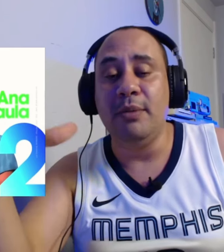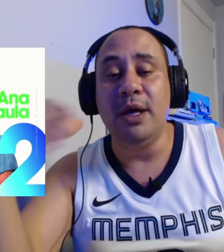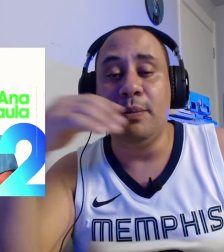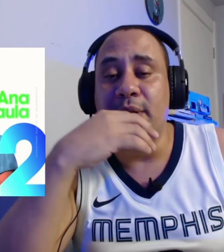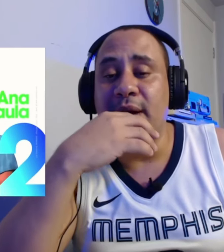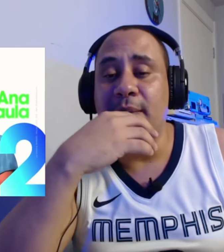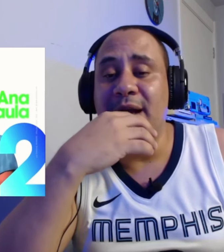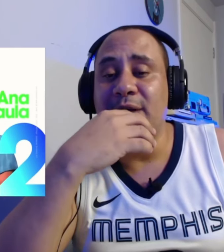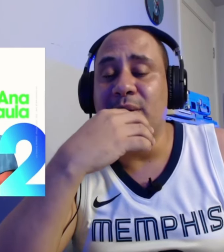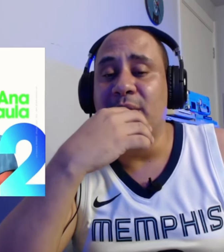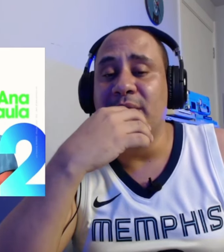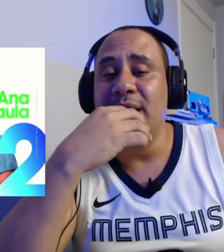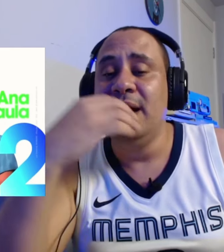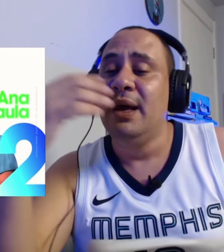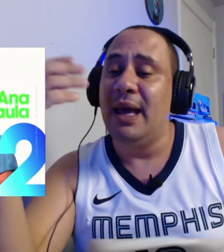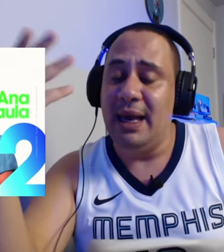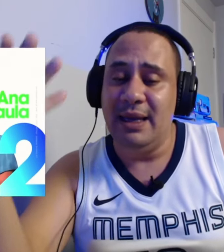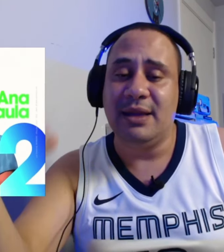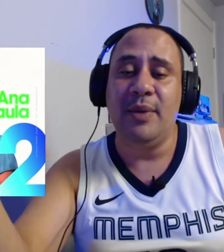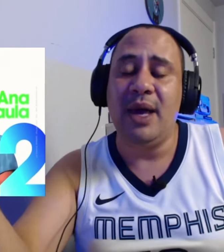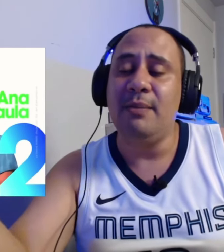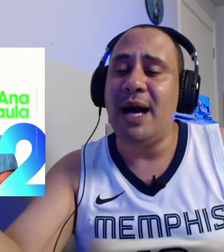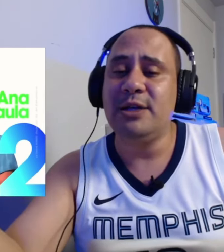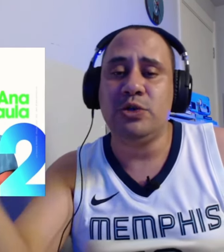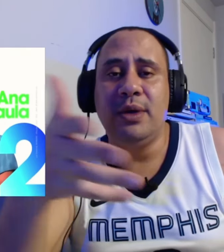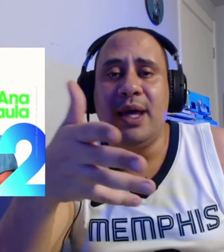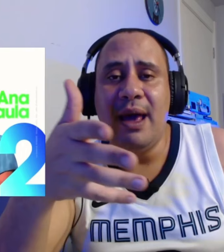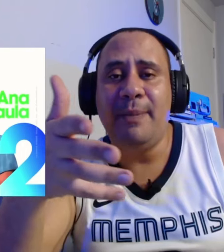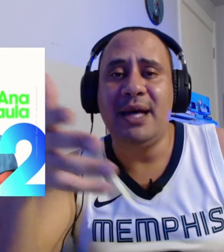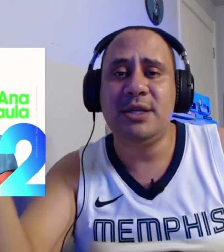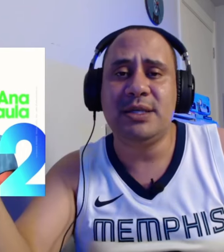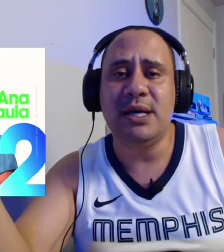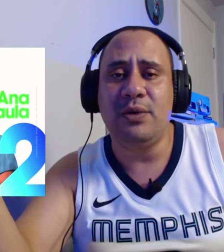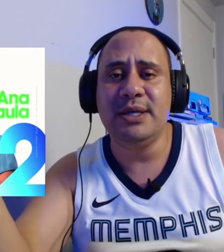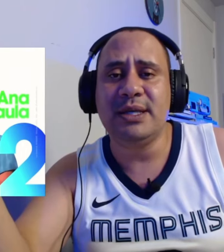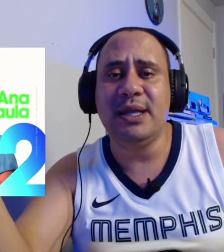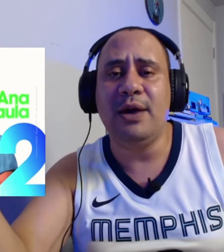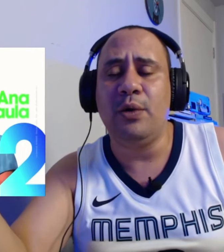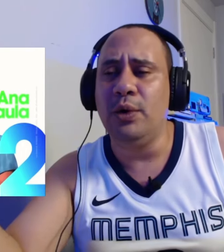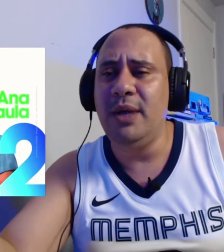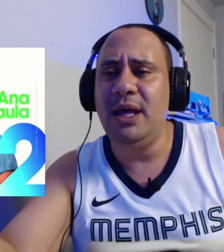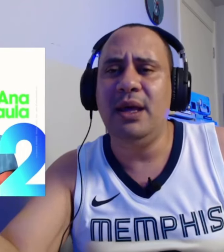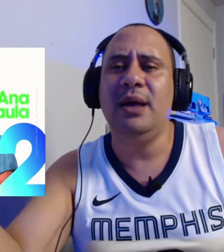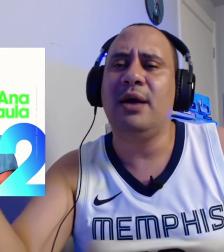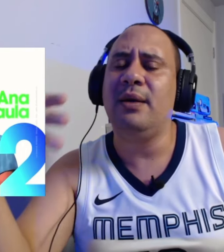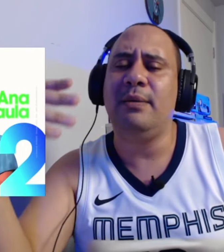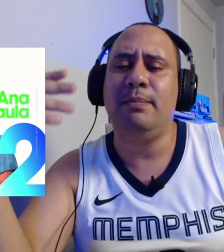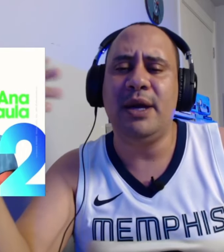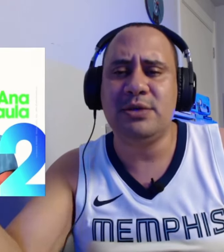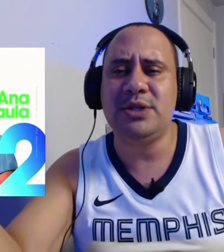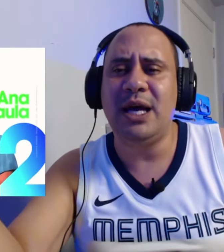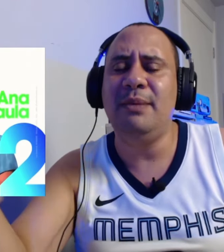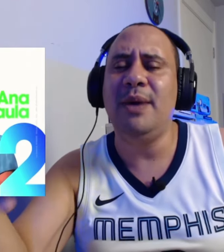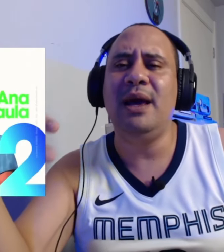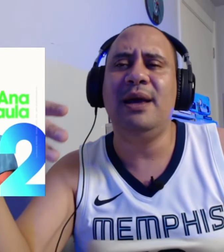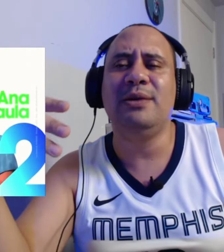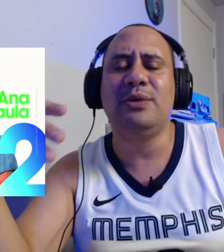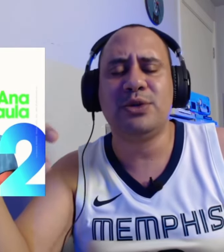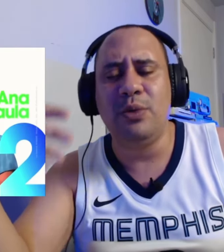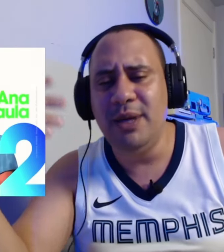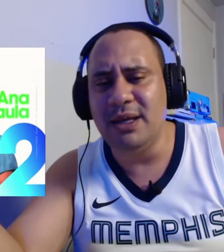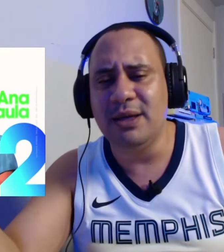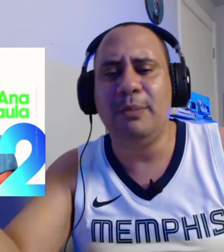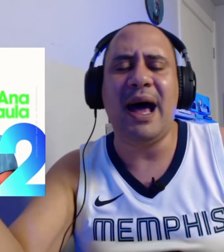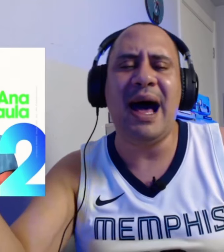para o primeiro programa eleitoral dele. Ele também, mais um que repete essa coisa da economia, preço de